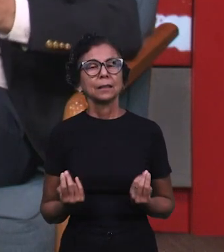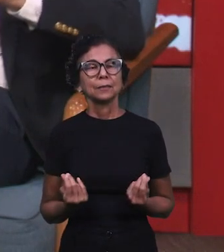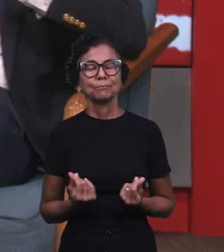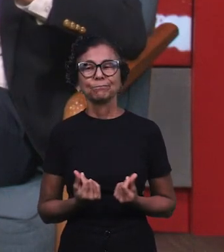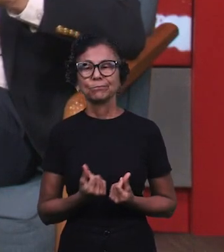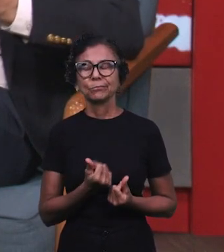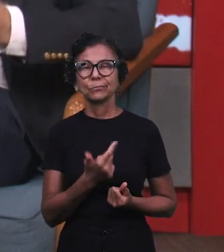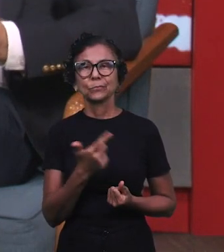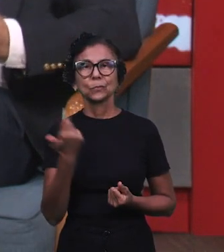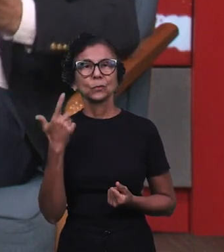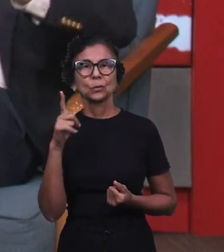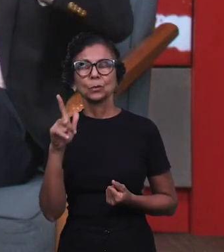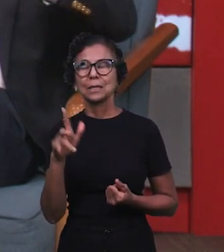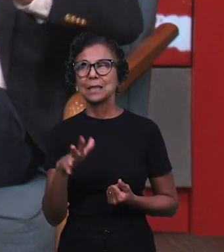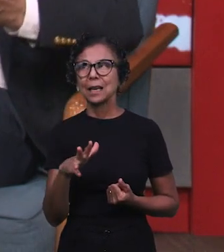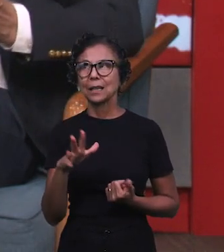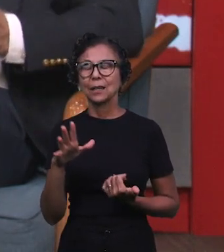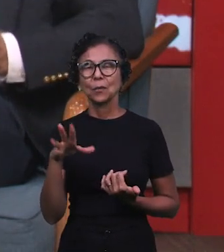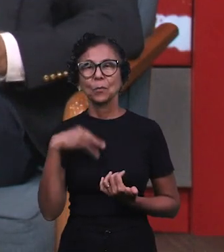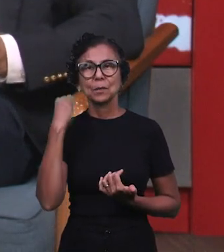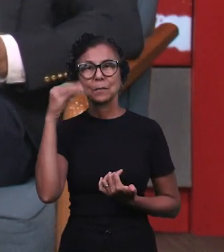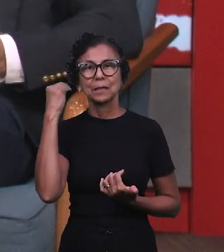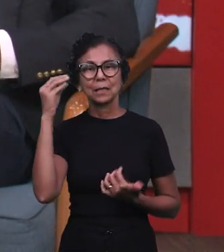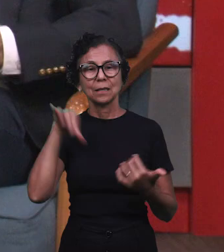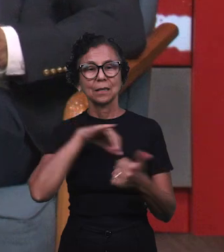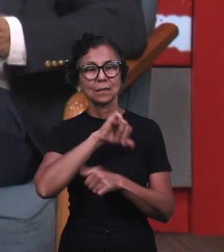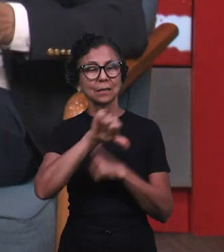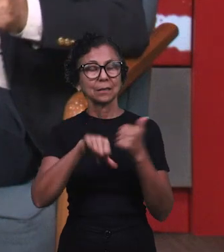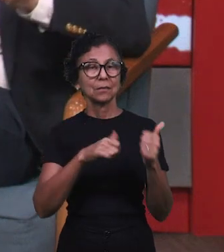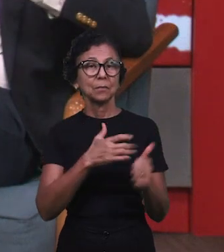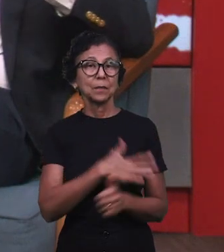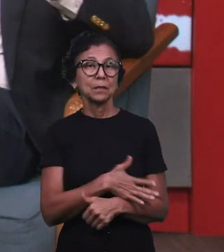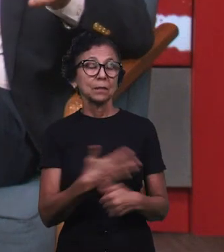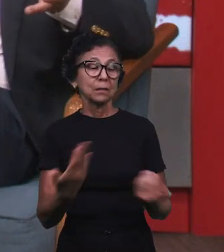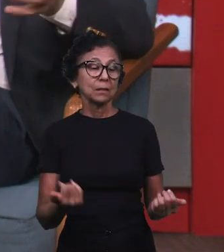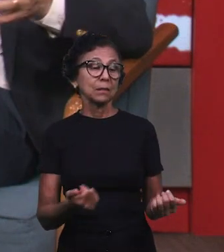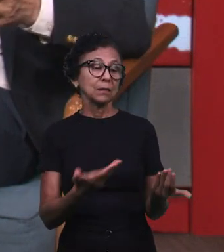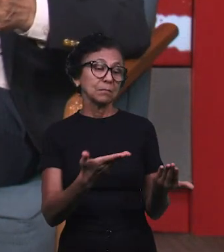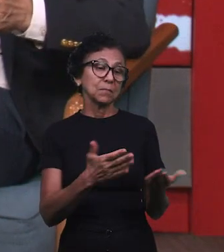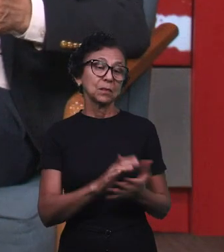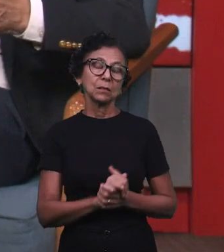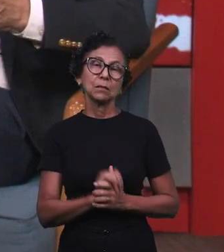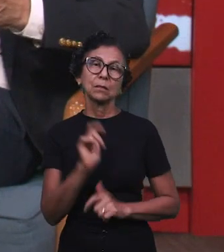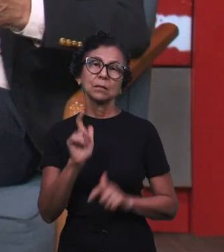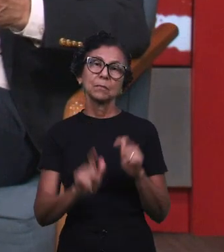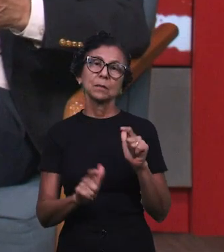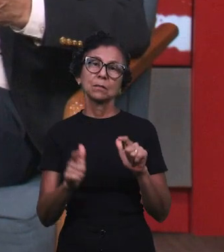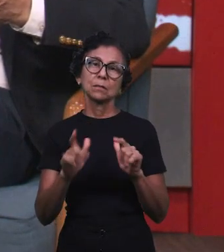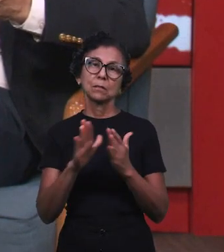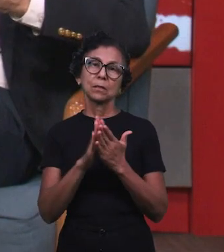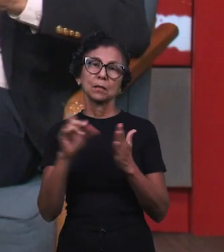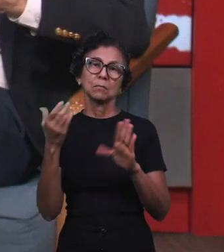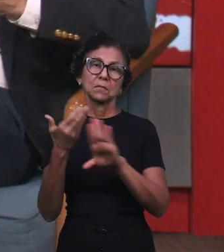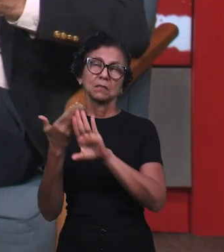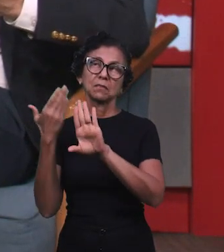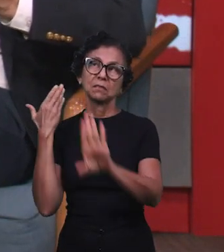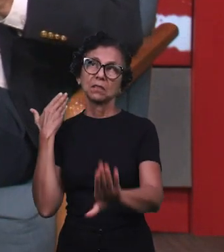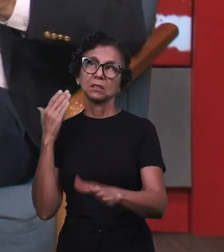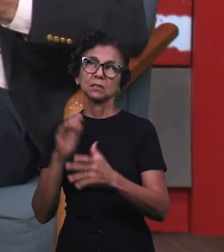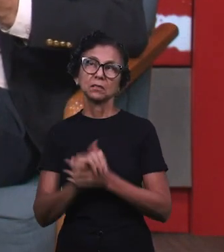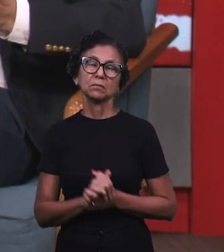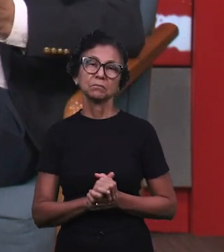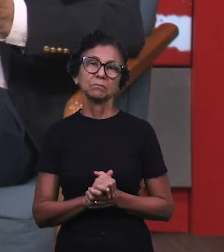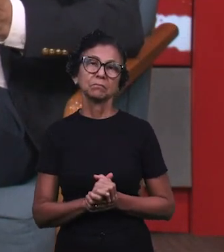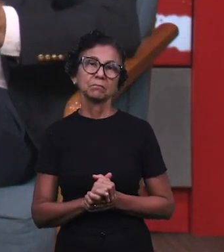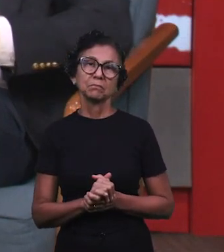não alcança nada. E é por isso que está aí. As pessoas se afastando da palavra, as pessoas descrendo.